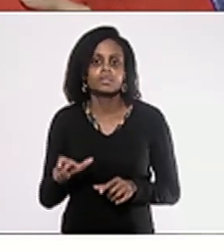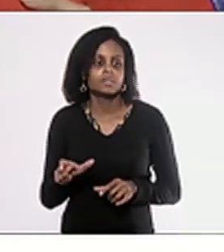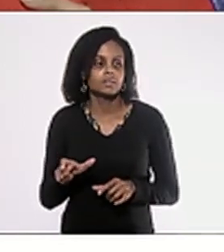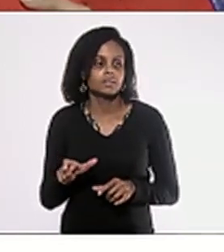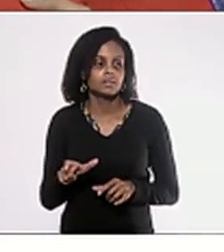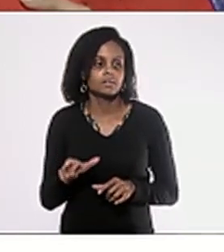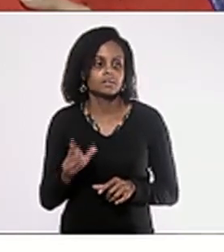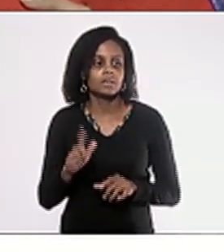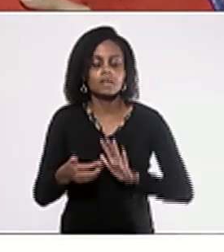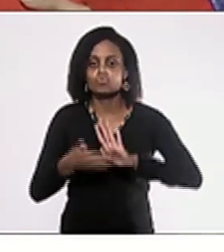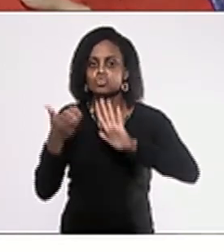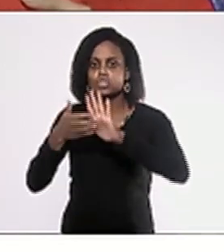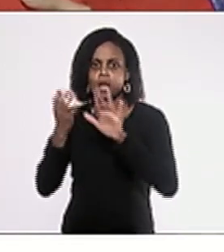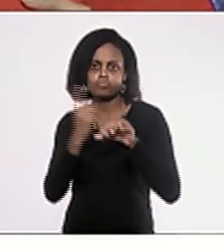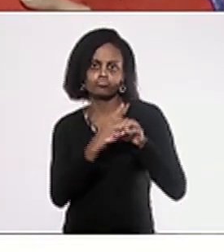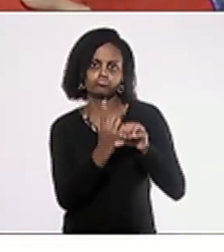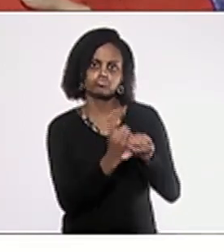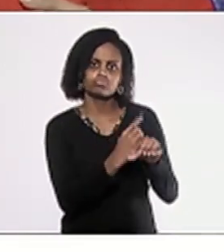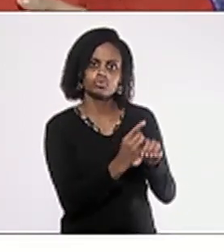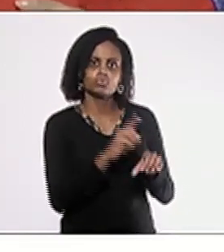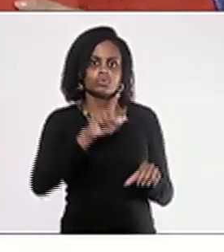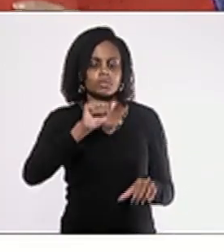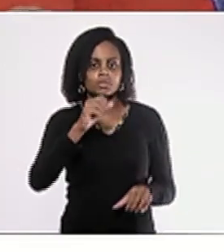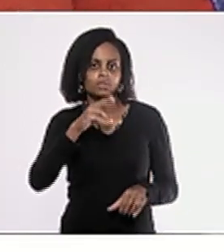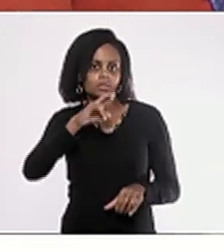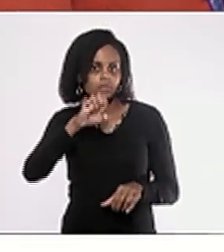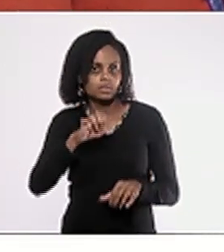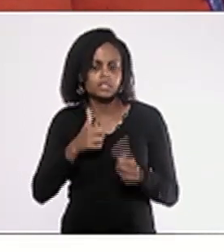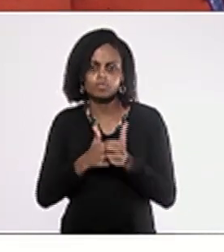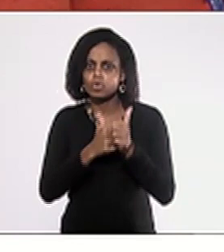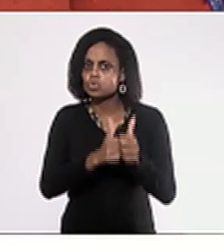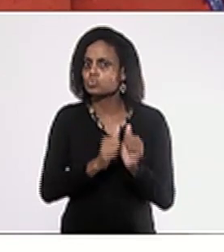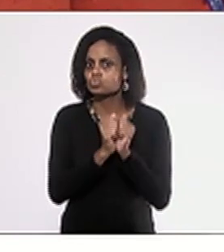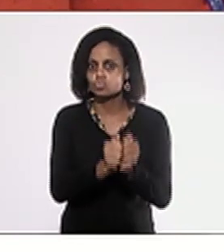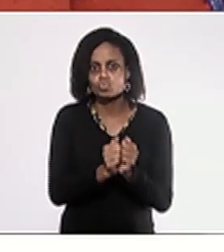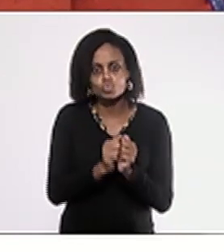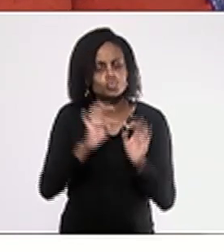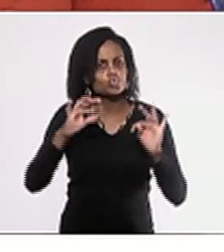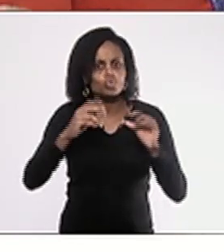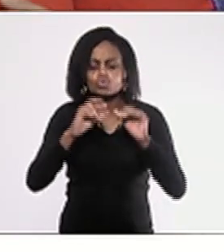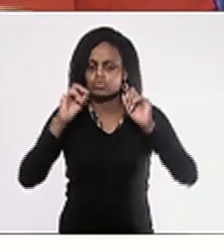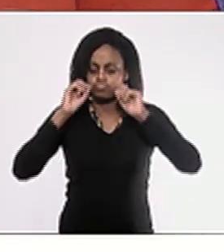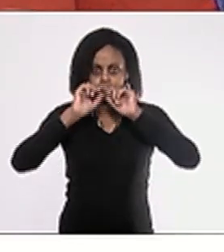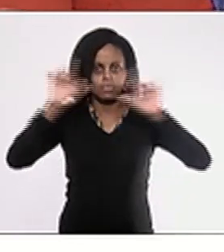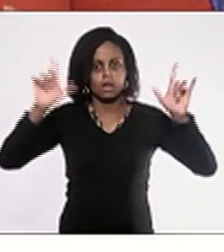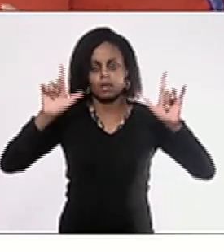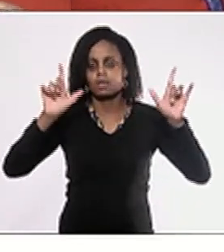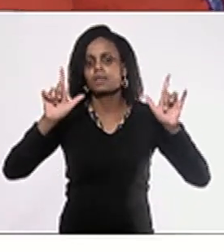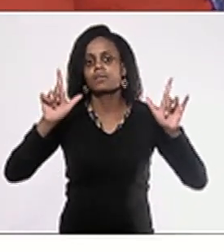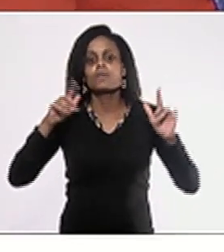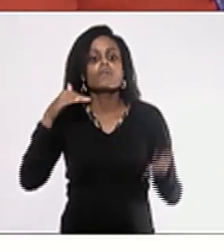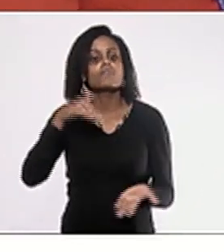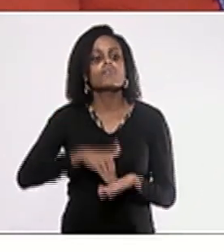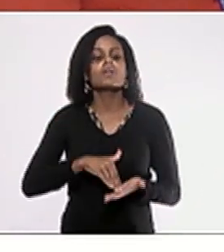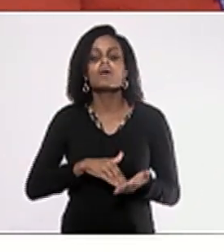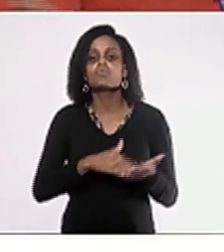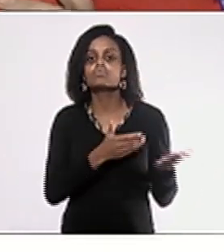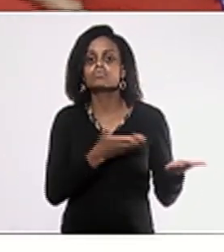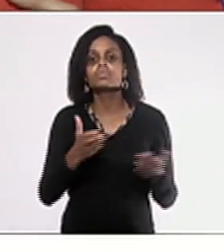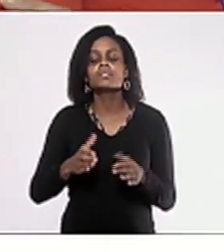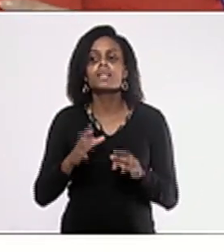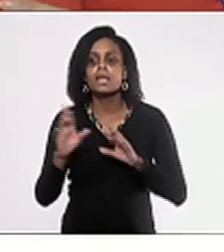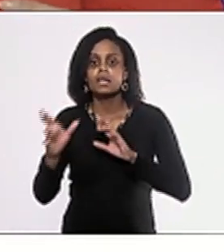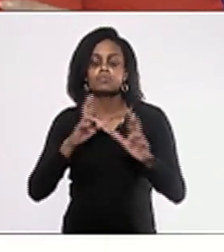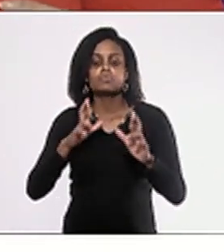é retirado o medidor do lacre e ele acompanha o ensaio. Tudo isso bem transparente. No final, o cliente responde uma pesquisa